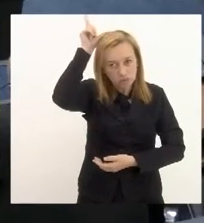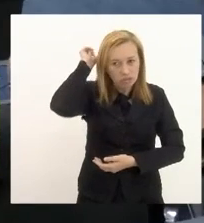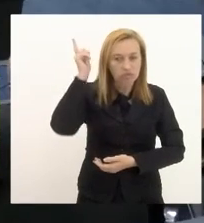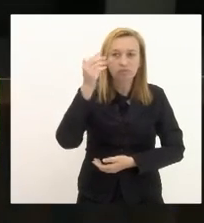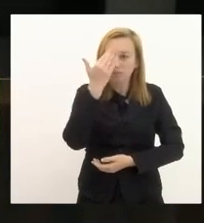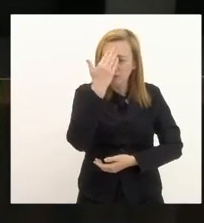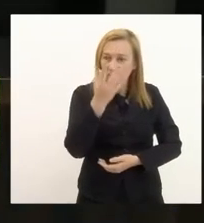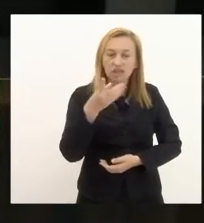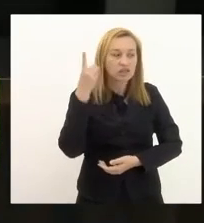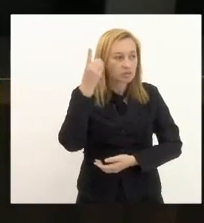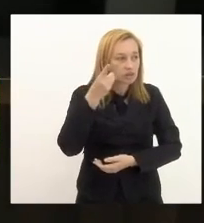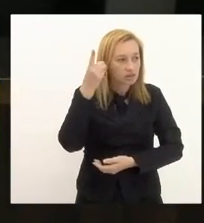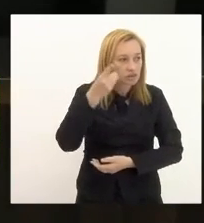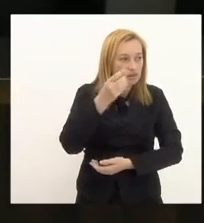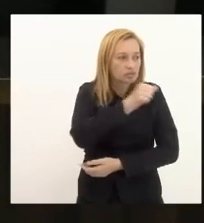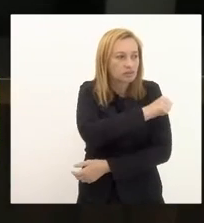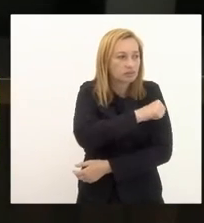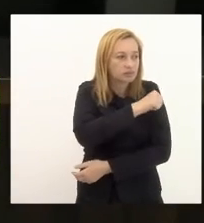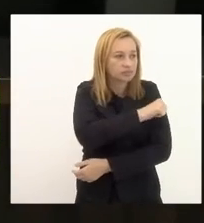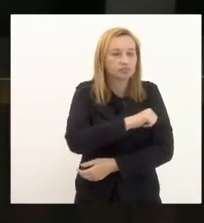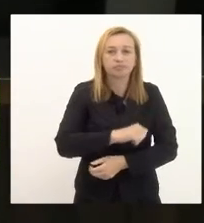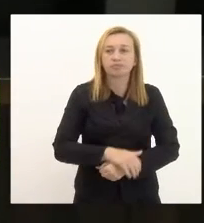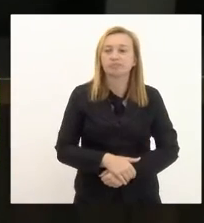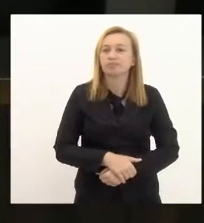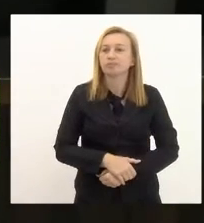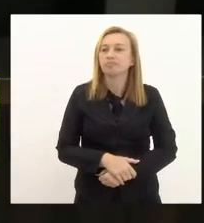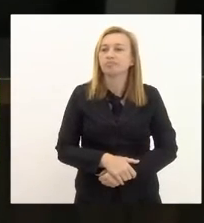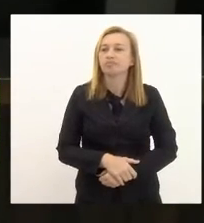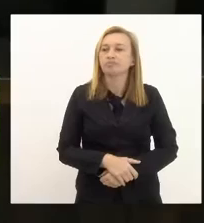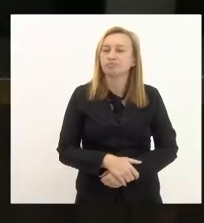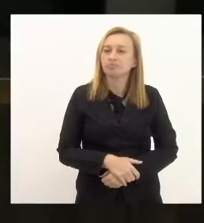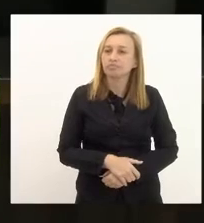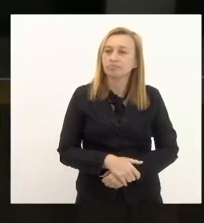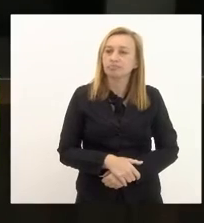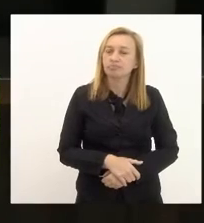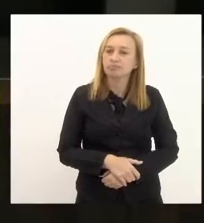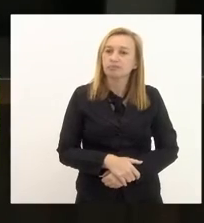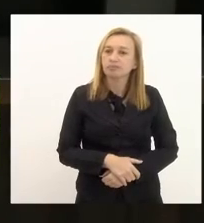Palma Obrigada para a enfermeira Rejane Coelho